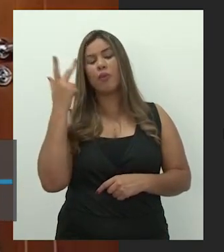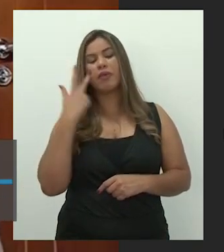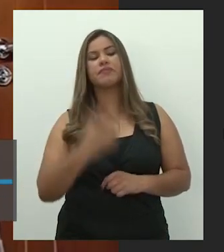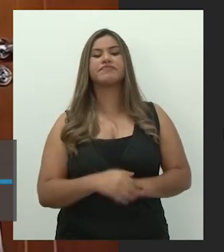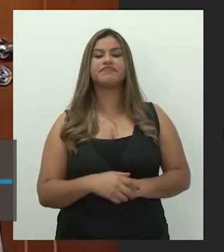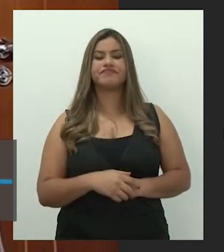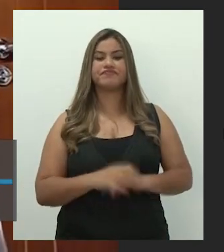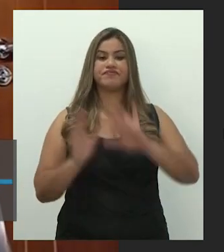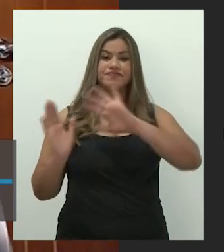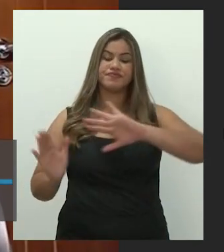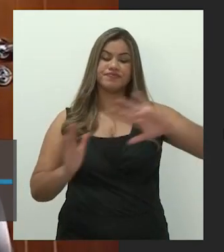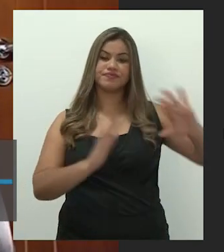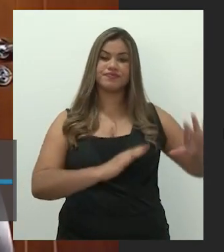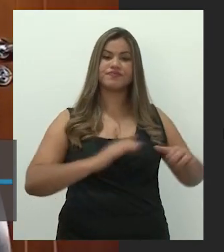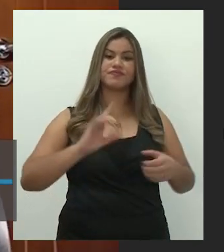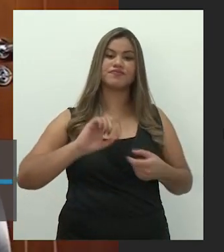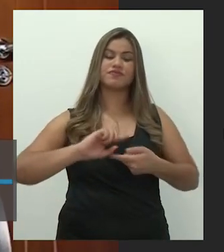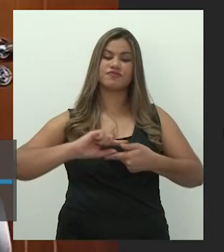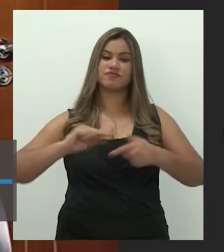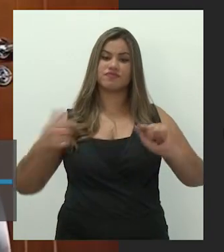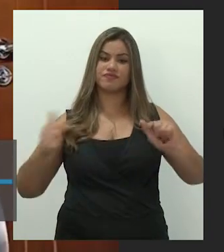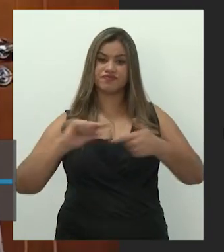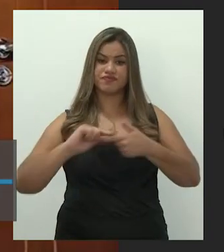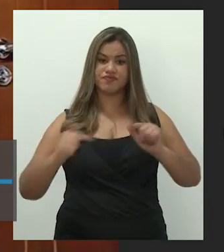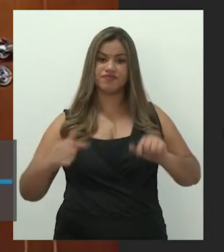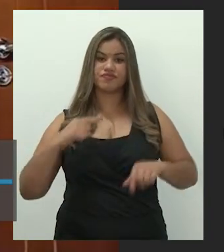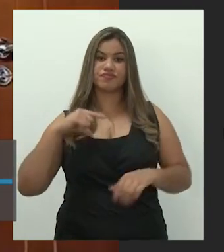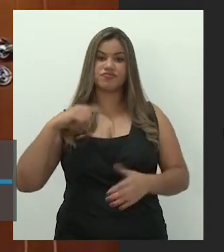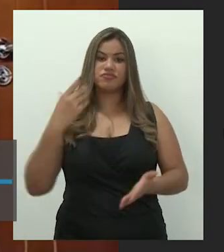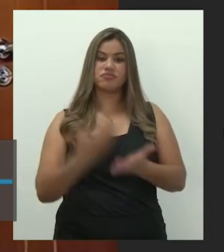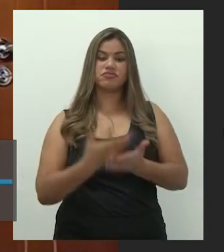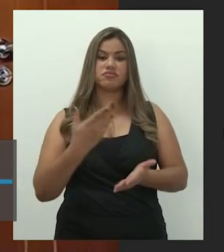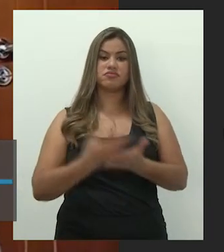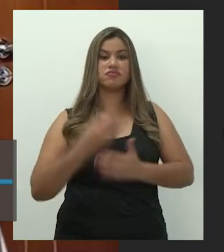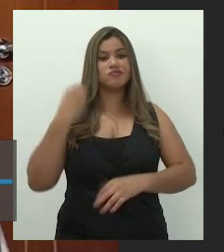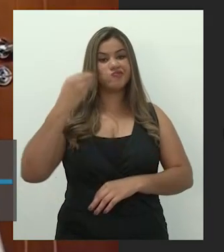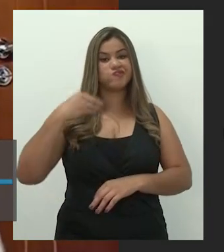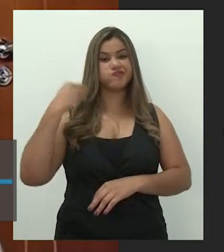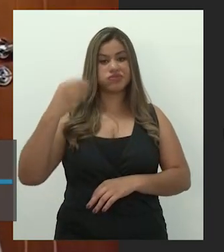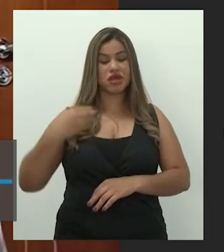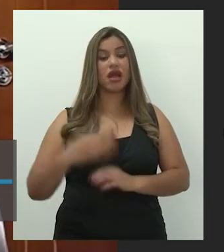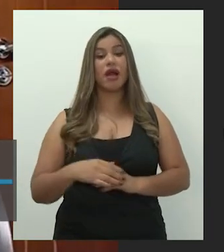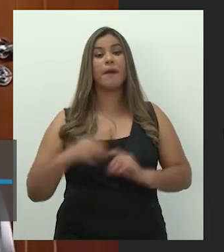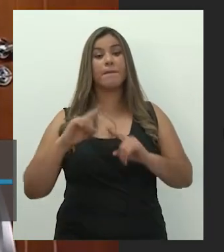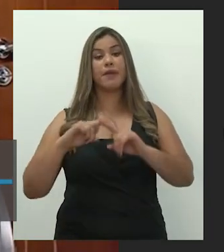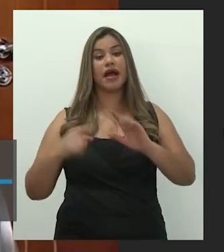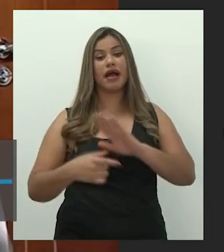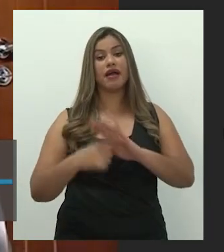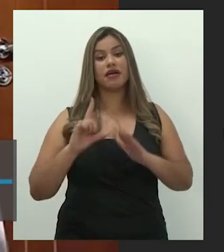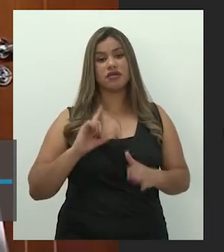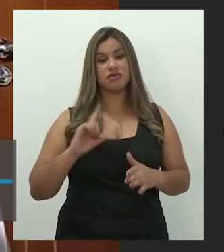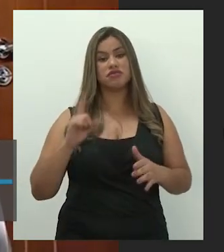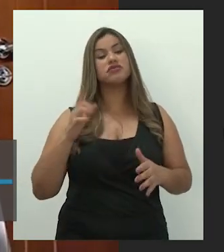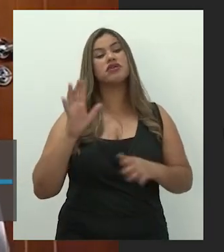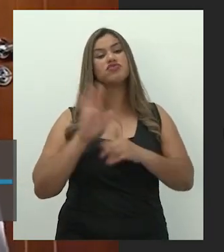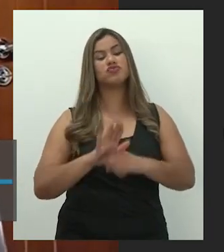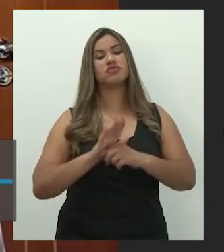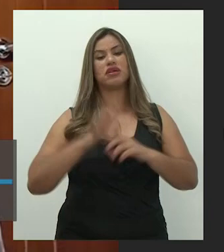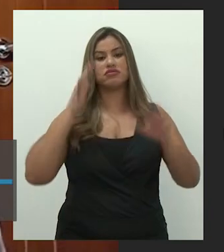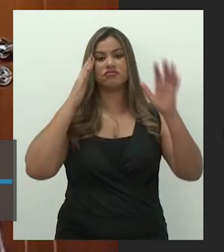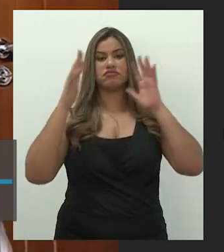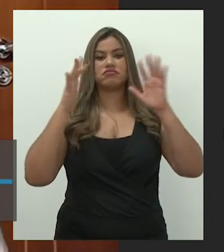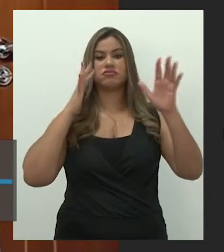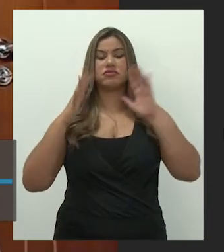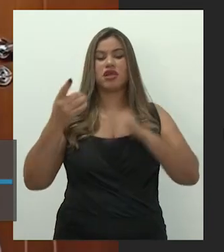sobre álgebra, a gente daqui a pouco vai apresentar um estudo de caso. Mas antes, para auxiliar na reflexão, a gente tem